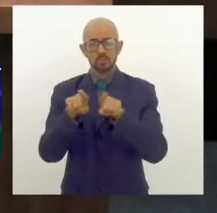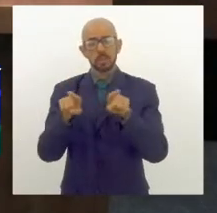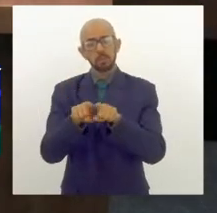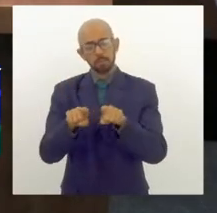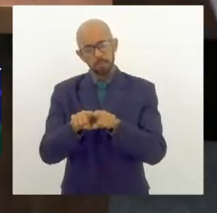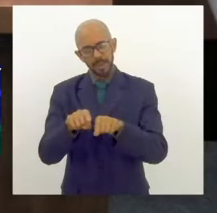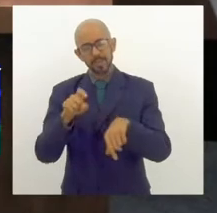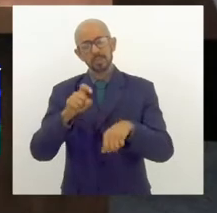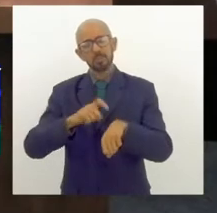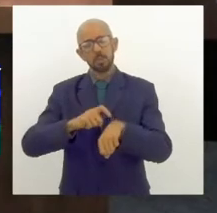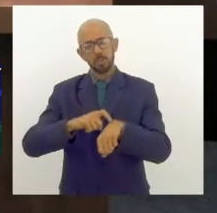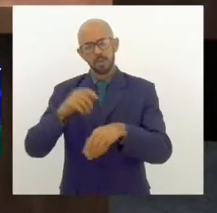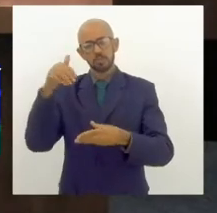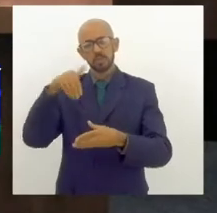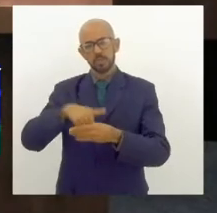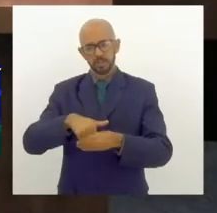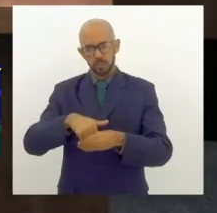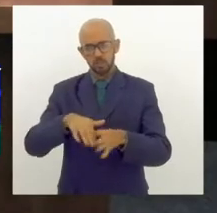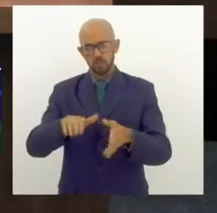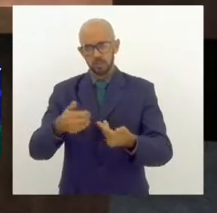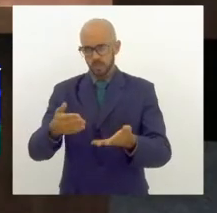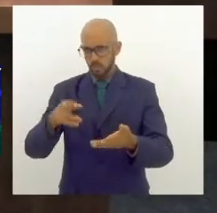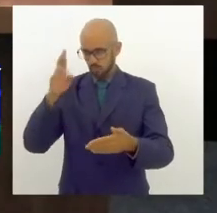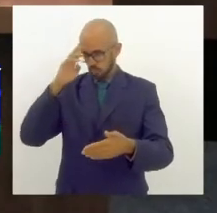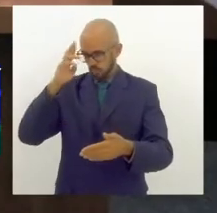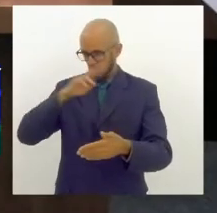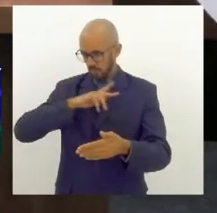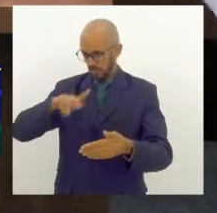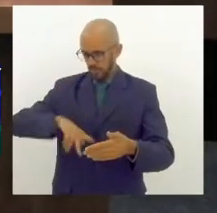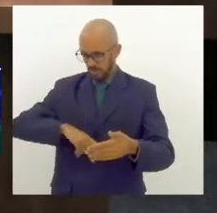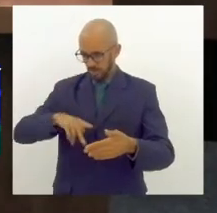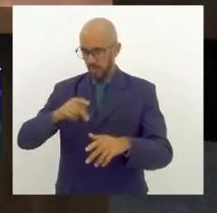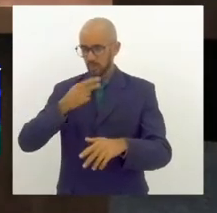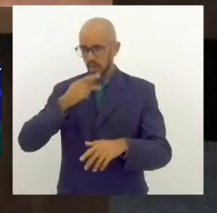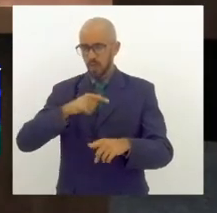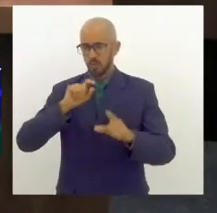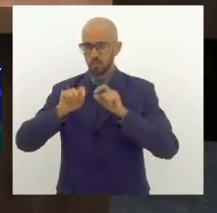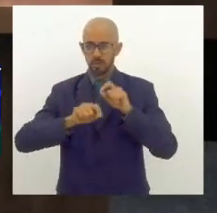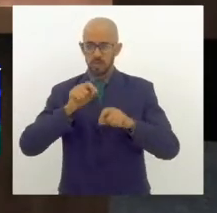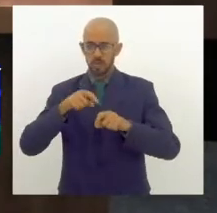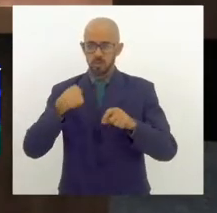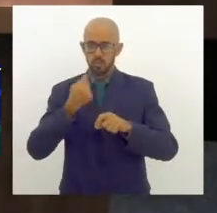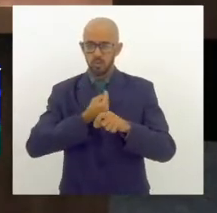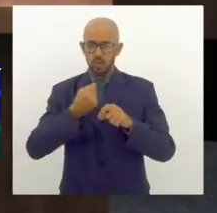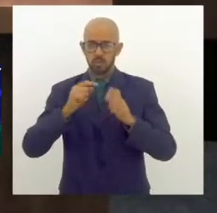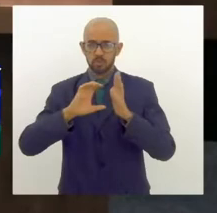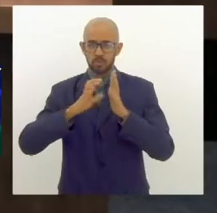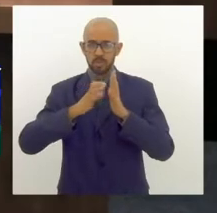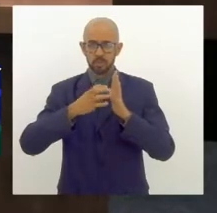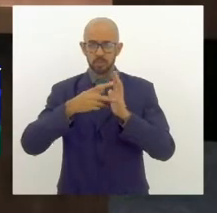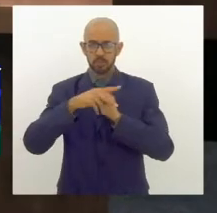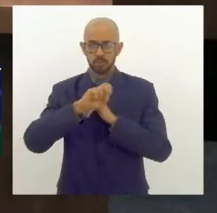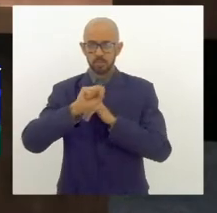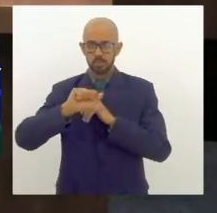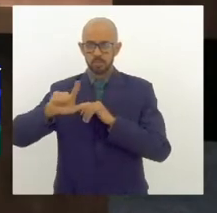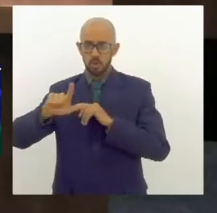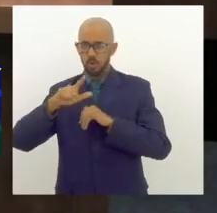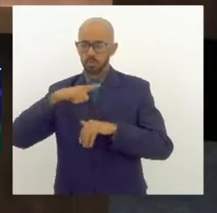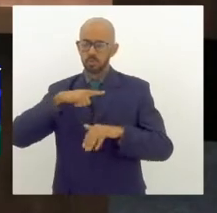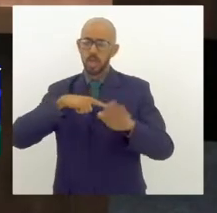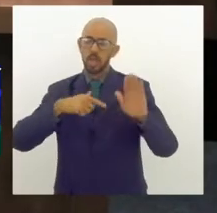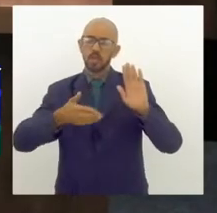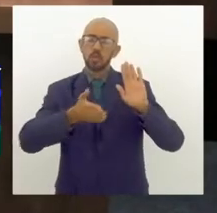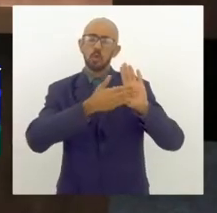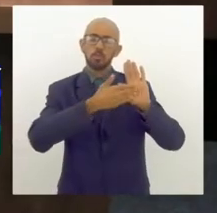eleitoral. Então, aqui, senhora presidenta, digo e reafirmo que o nosso partido PSOL tem compromisso com a verdade e